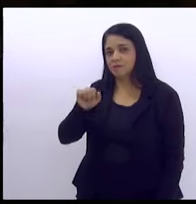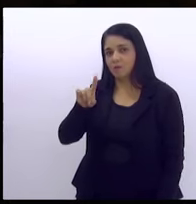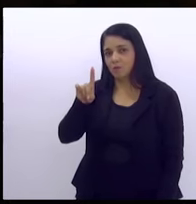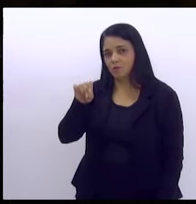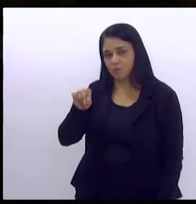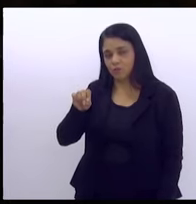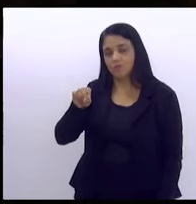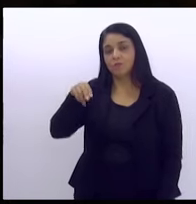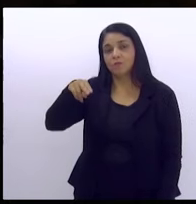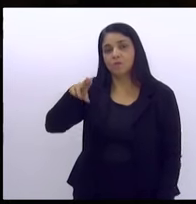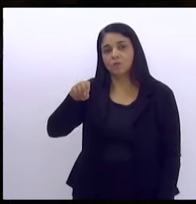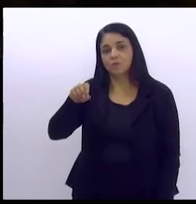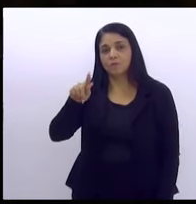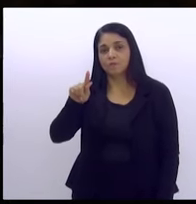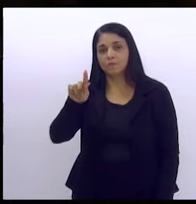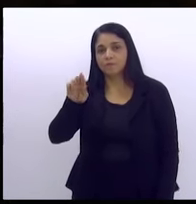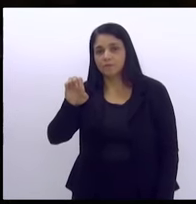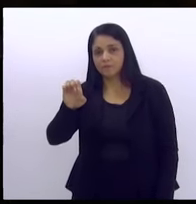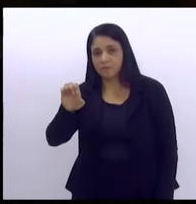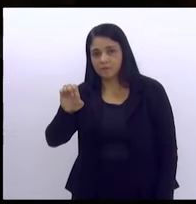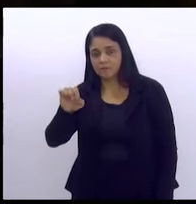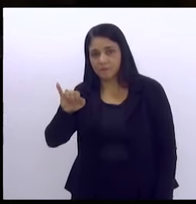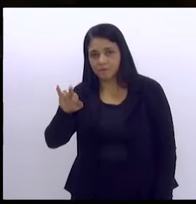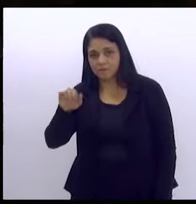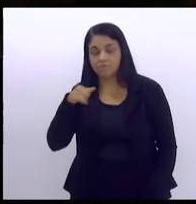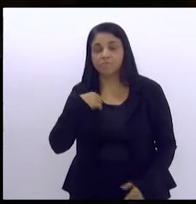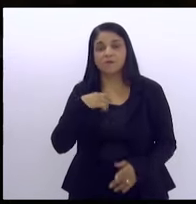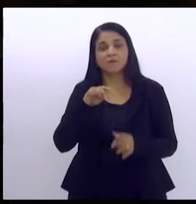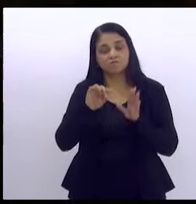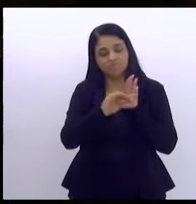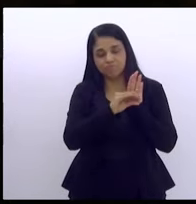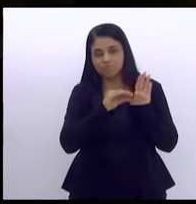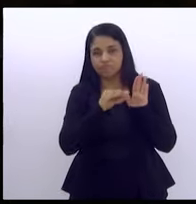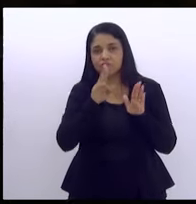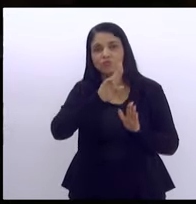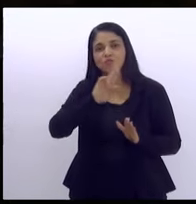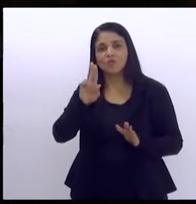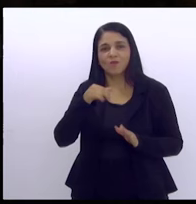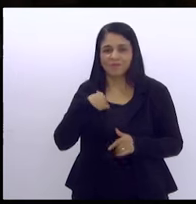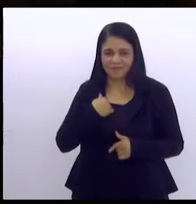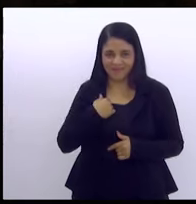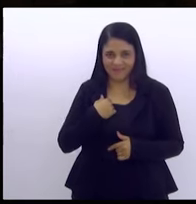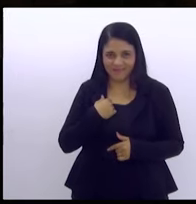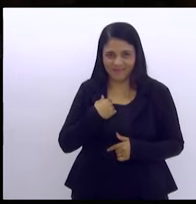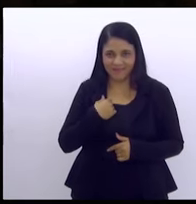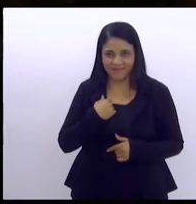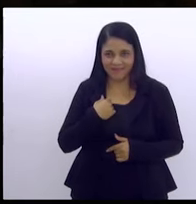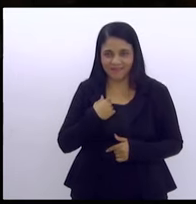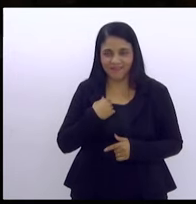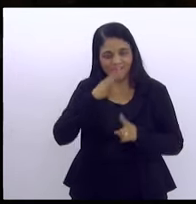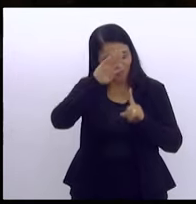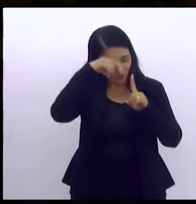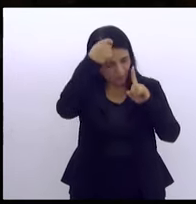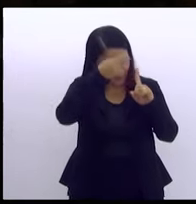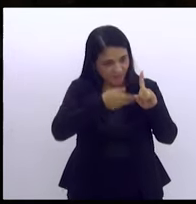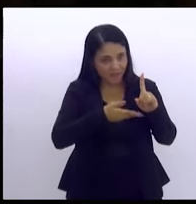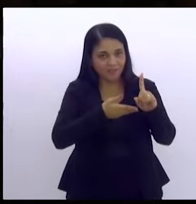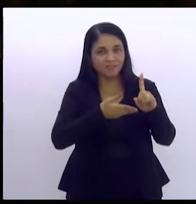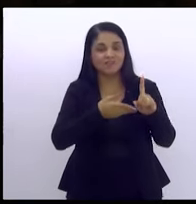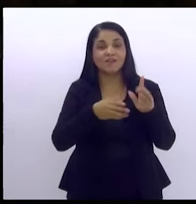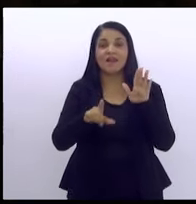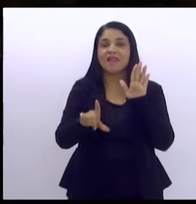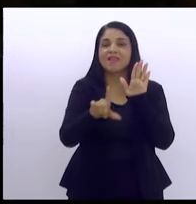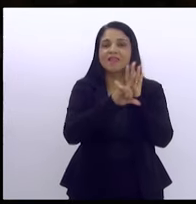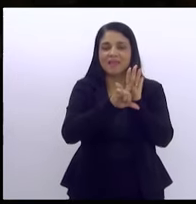na ementa a homenagem ao Dr. Geraldo, dizendo que a lei leve o nome